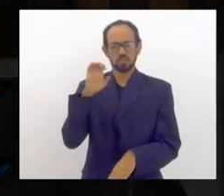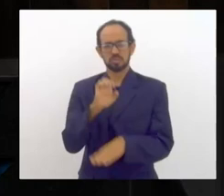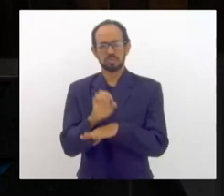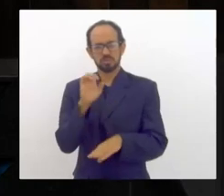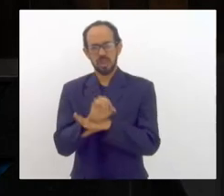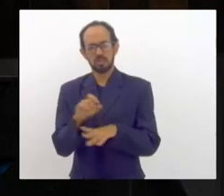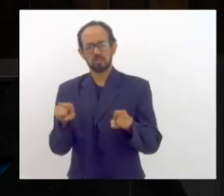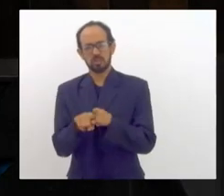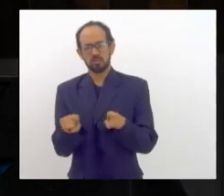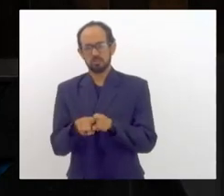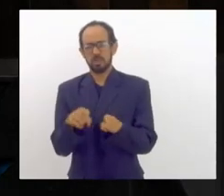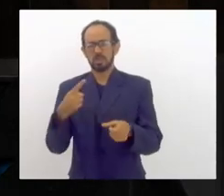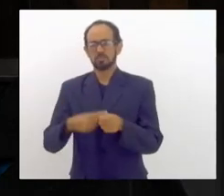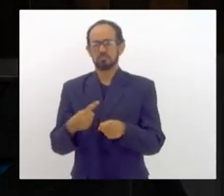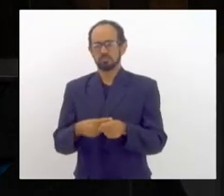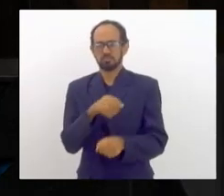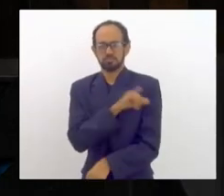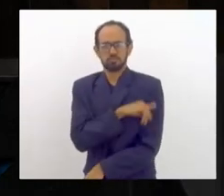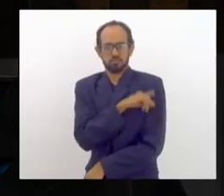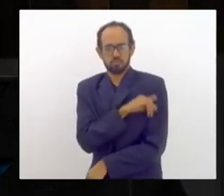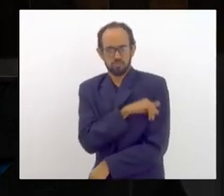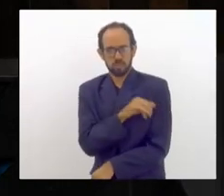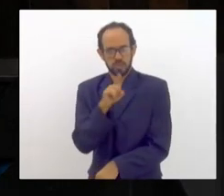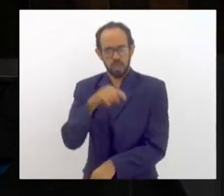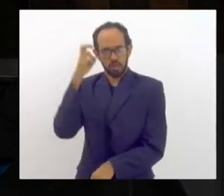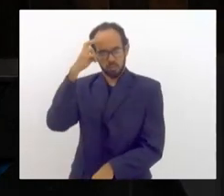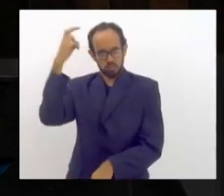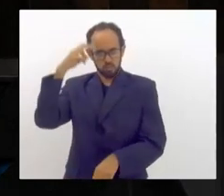que é a cultura. Então, sou muito